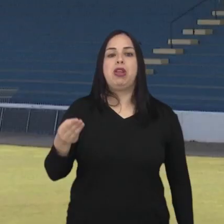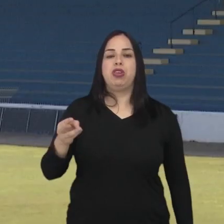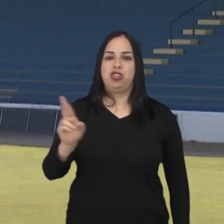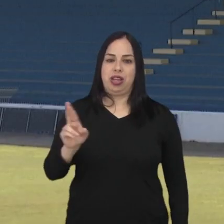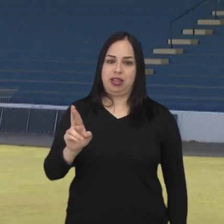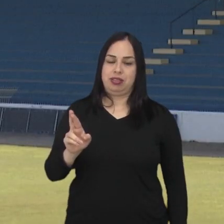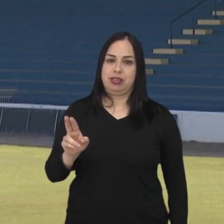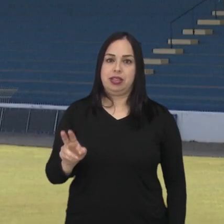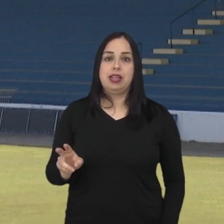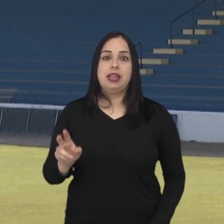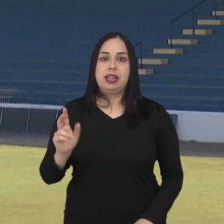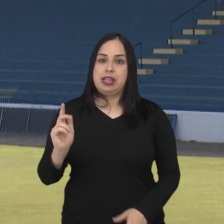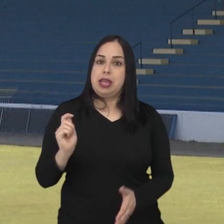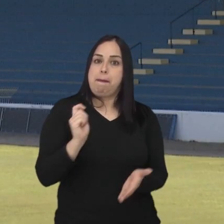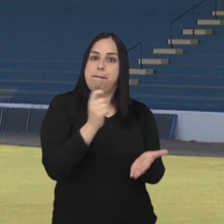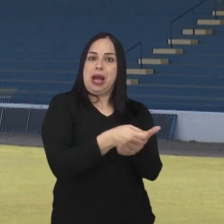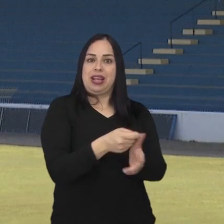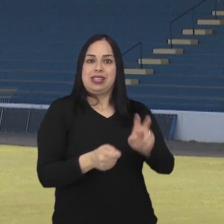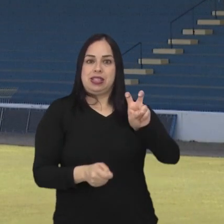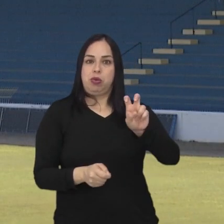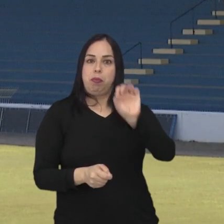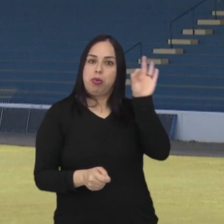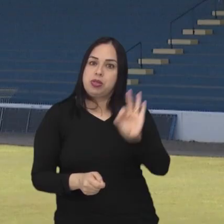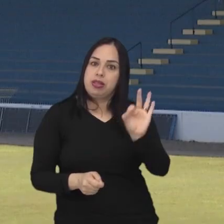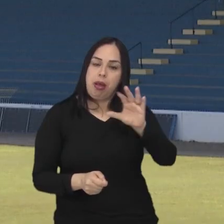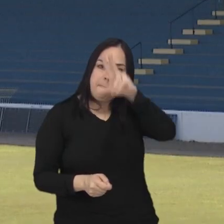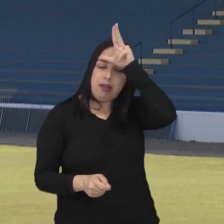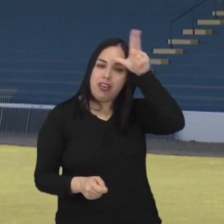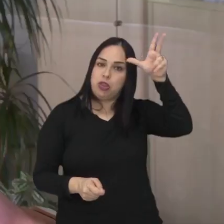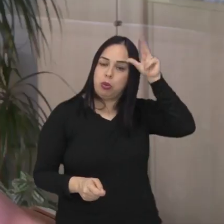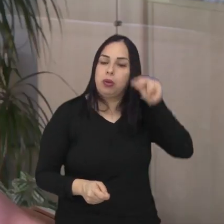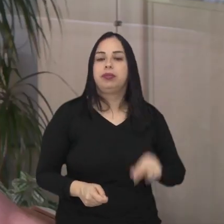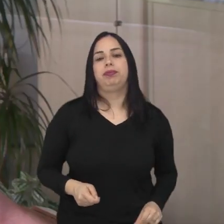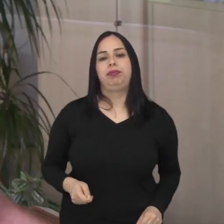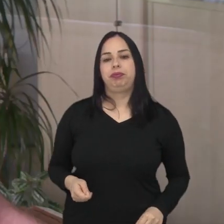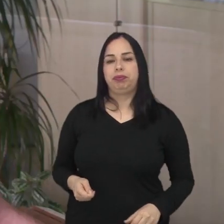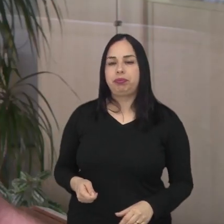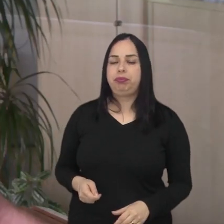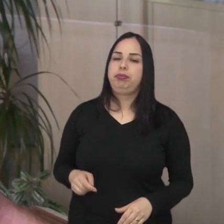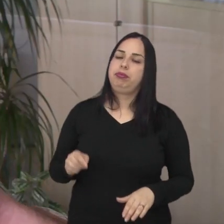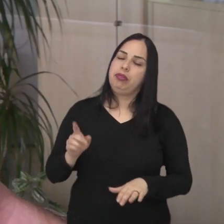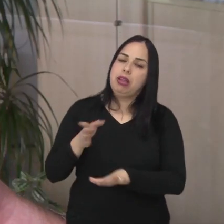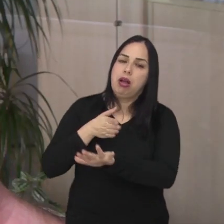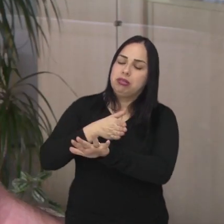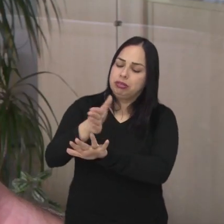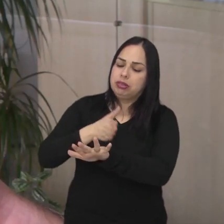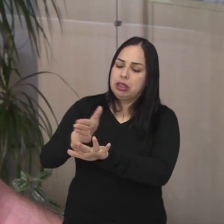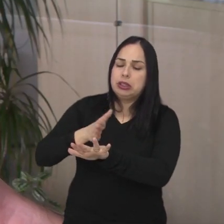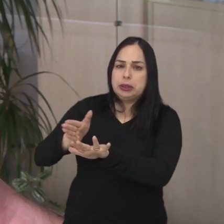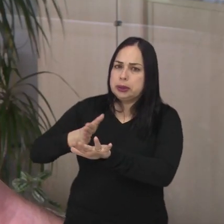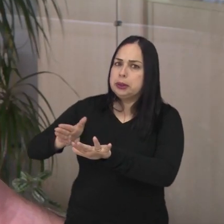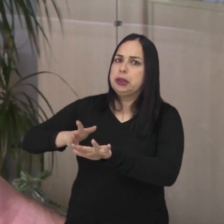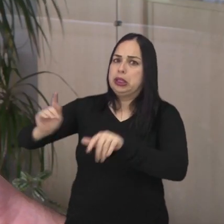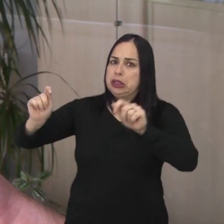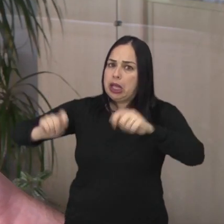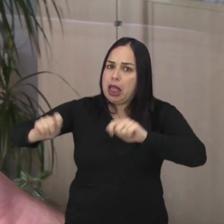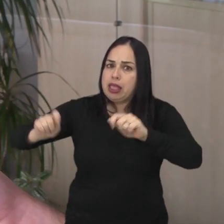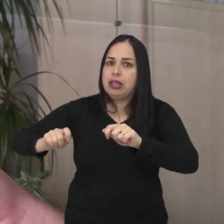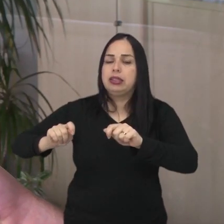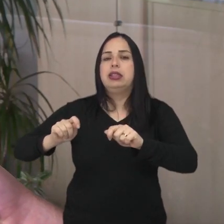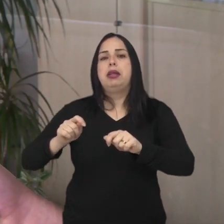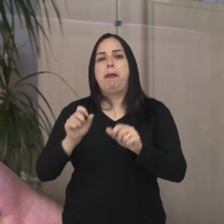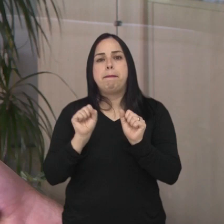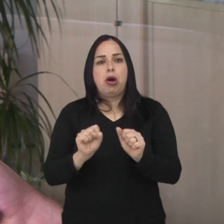1.300.000. Deste valor, 5% ficariam com a prefeitura. São várias frentes, né, de negócios que poderiam ser feitos